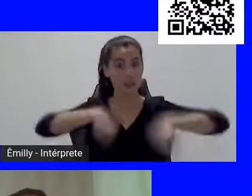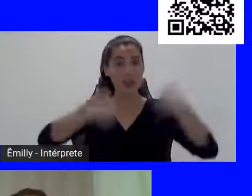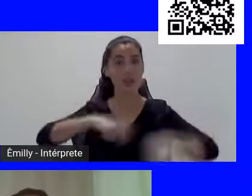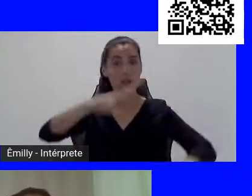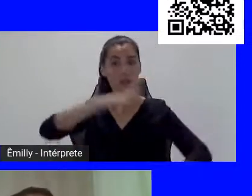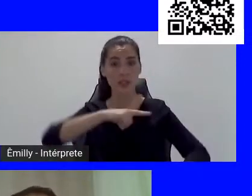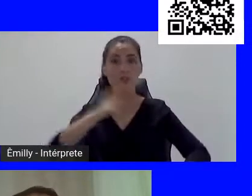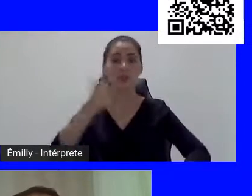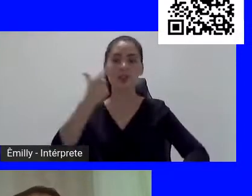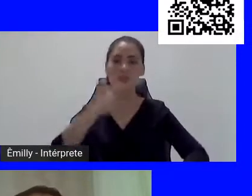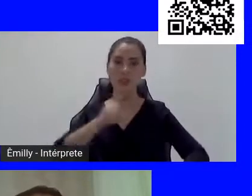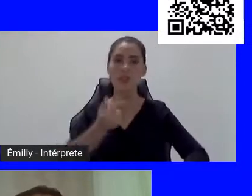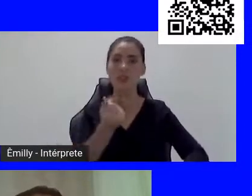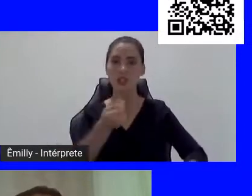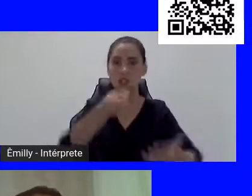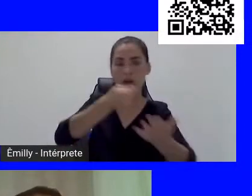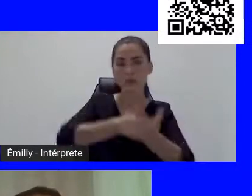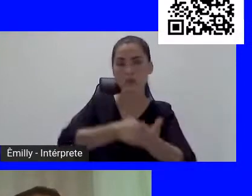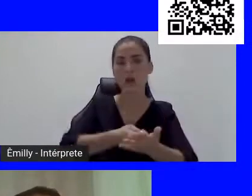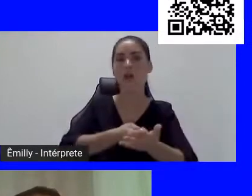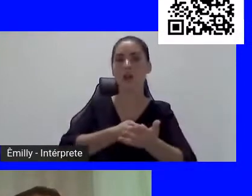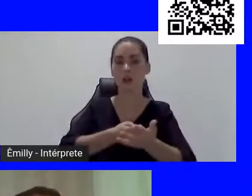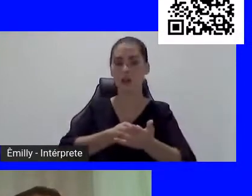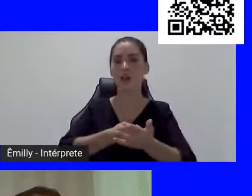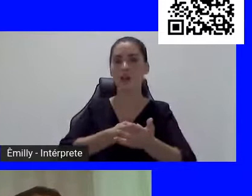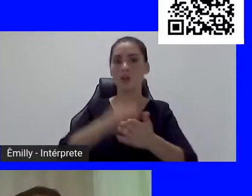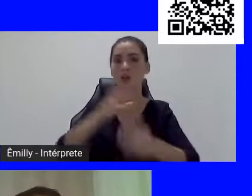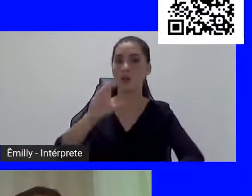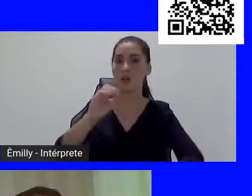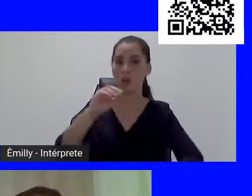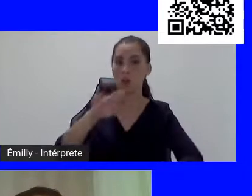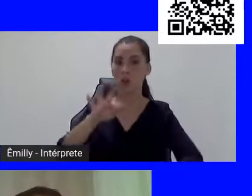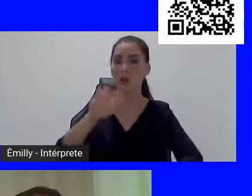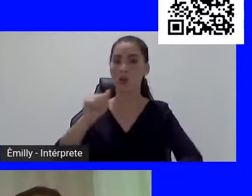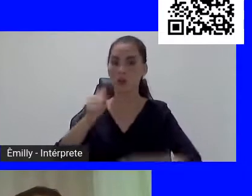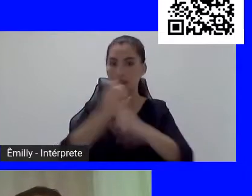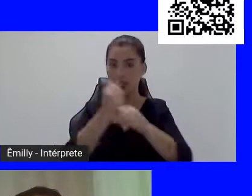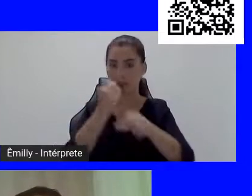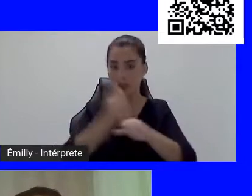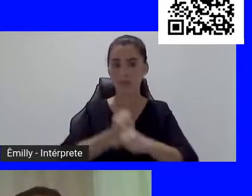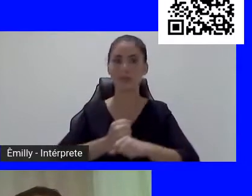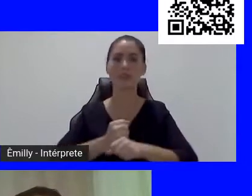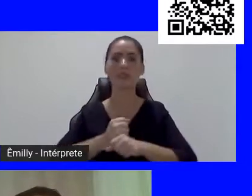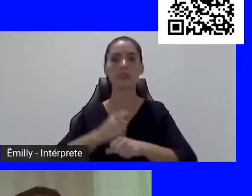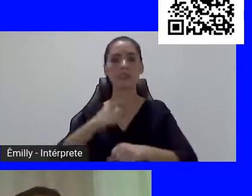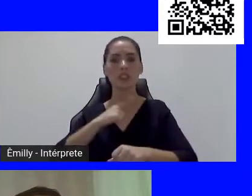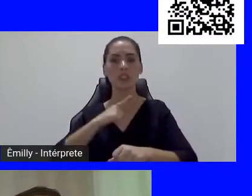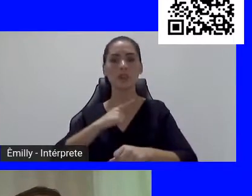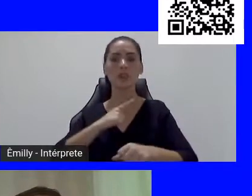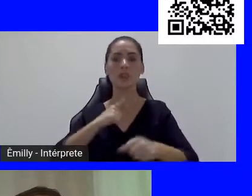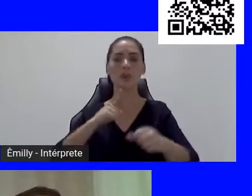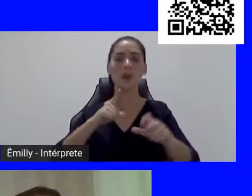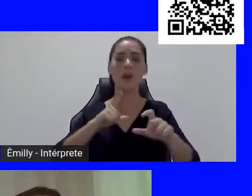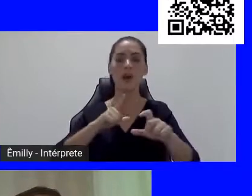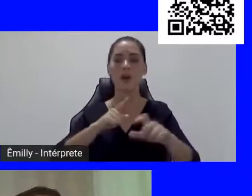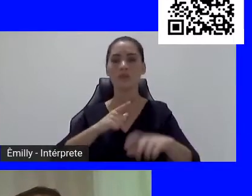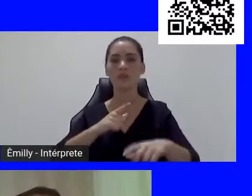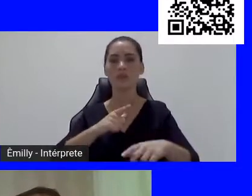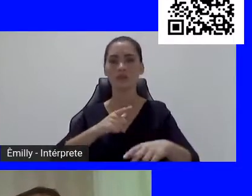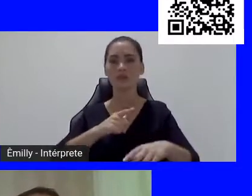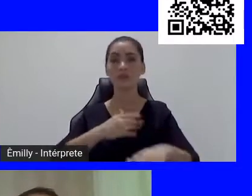dívida PIB extraordinária, nós tínhamos um problema de endividamento no Brasil que comprometia toda a macroeconomia